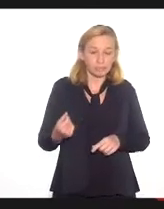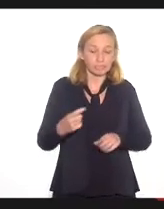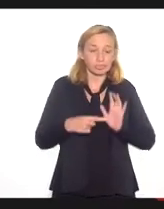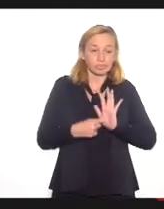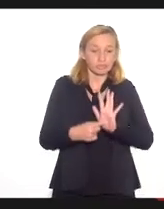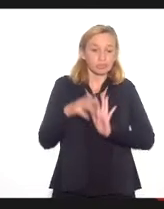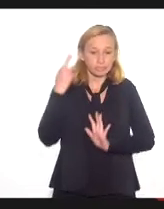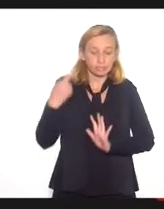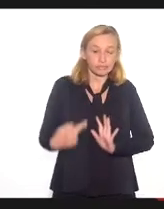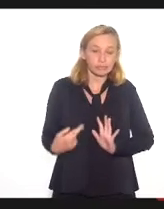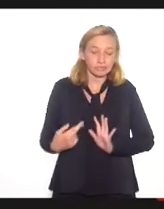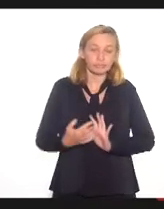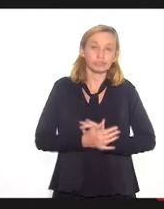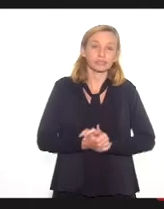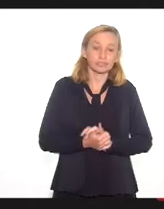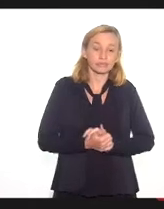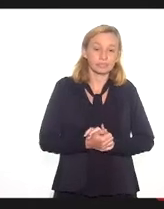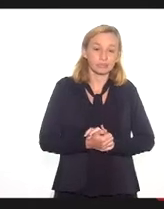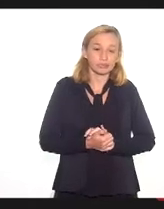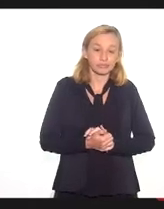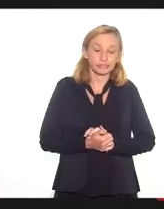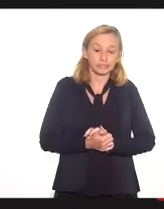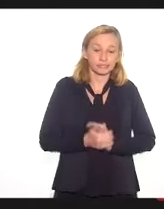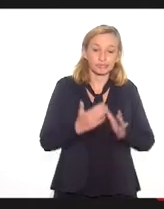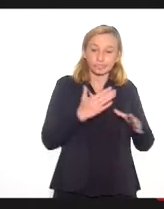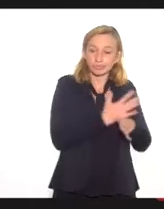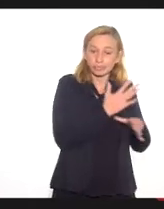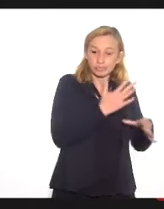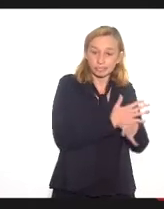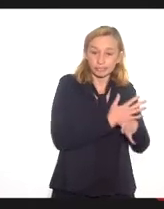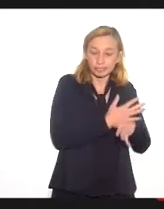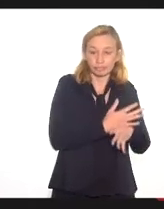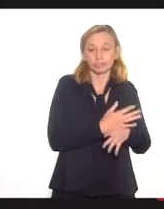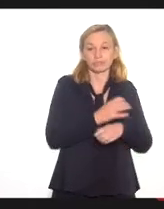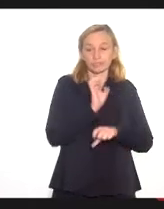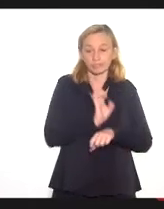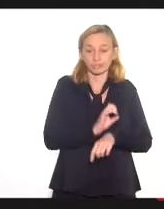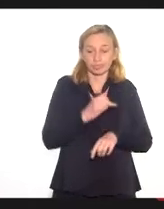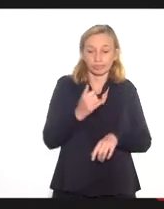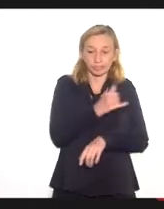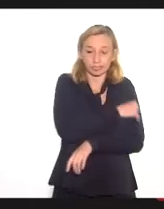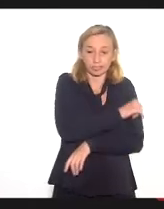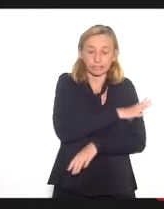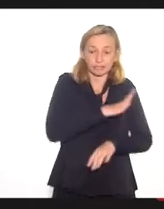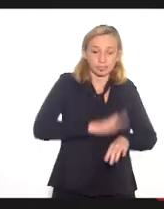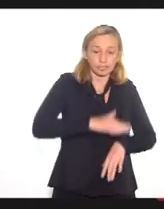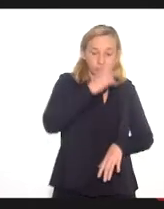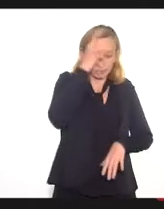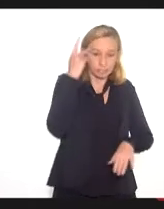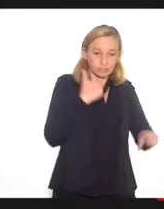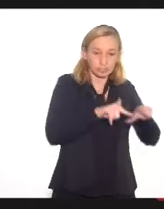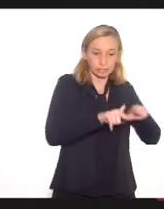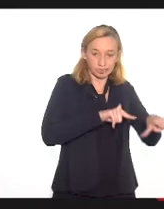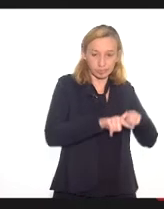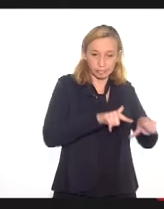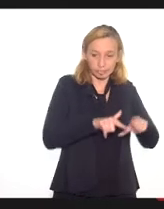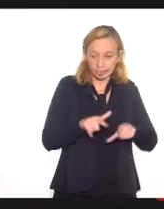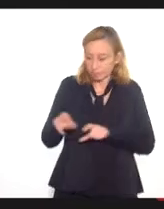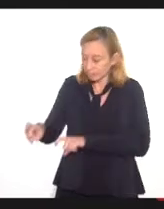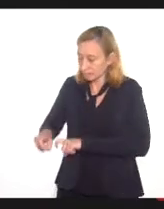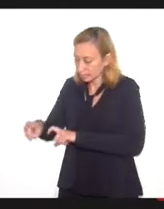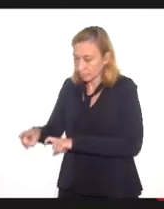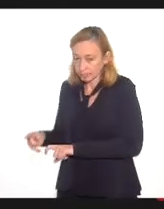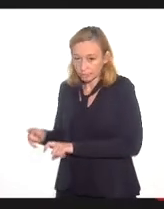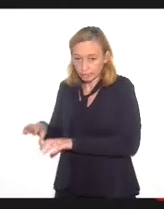curiosamente a cidade no estado do Rio de Janeiro que tem mais gente trabalhando em agropecuária de acordo com o censo de